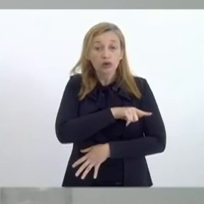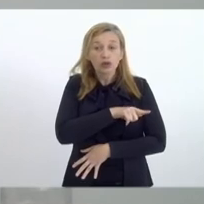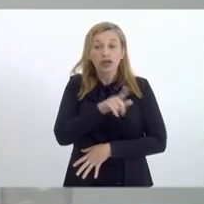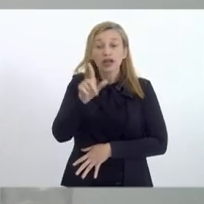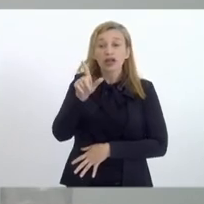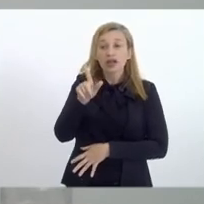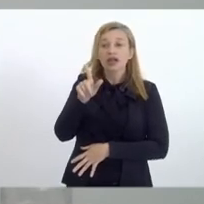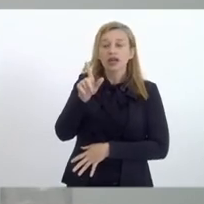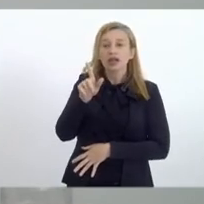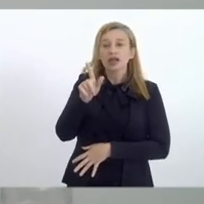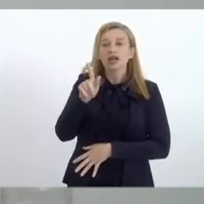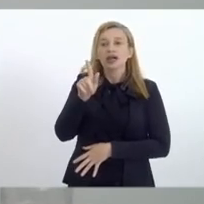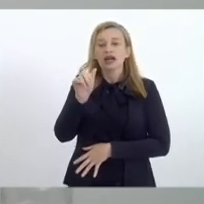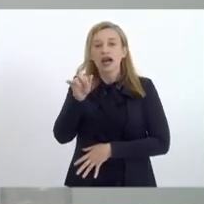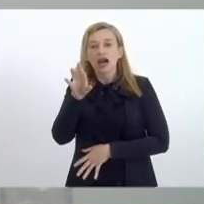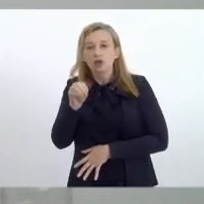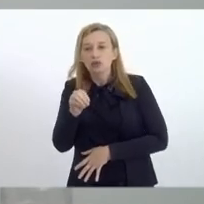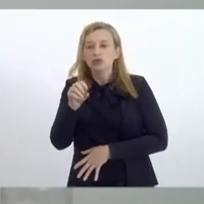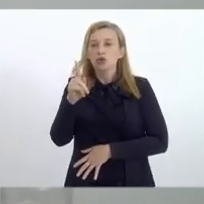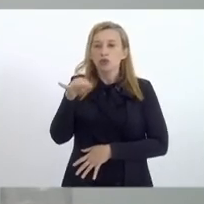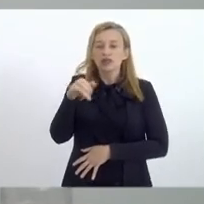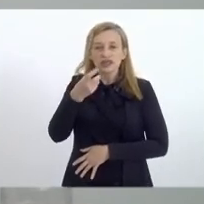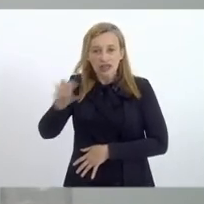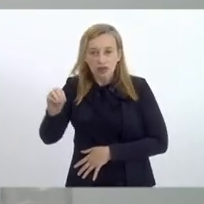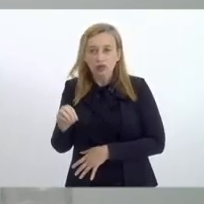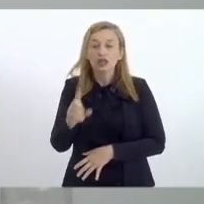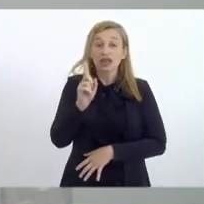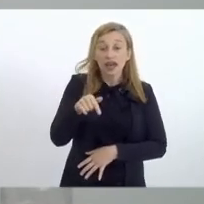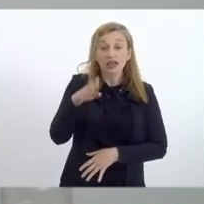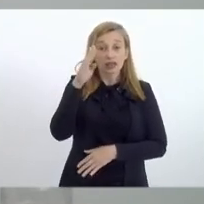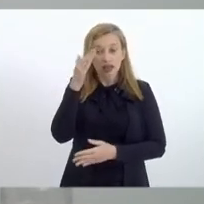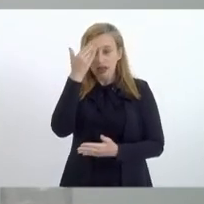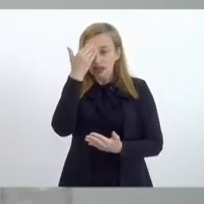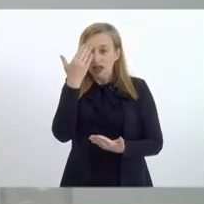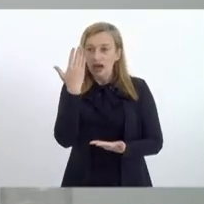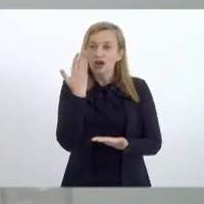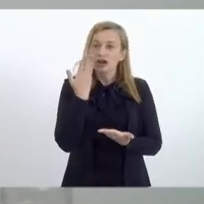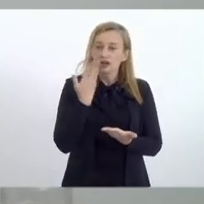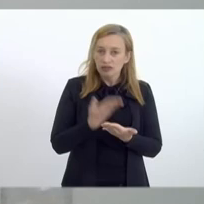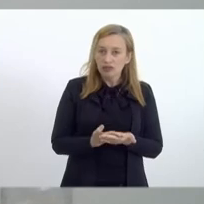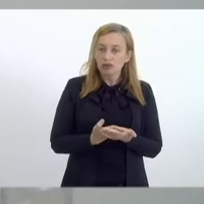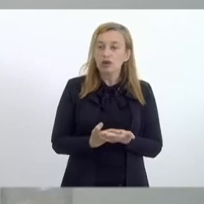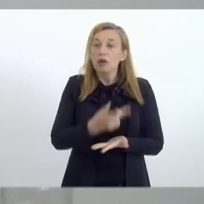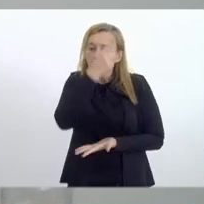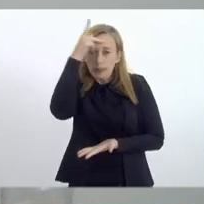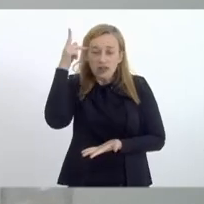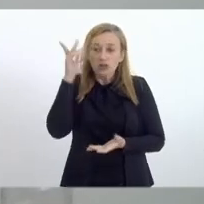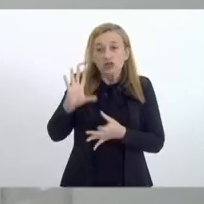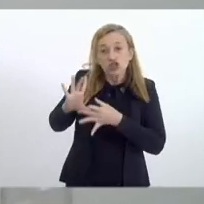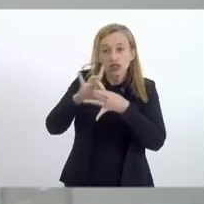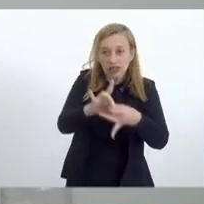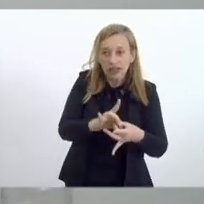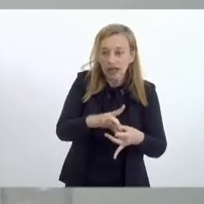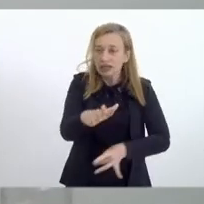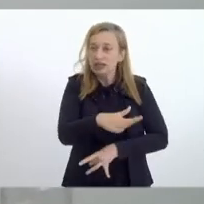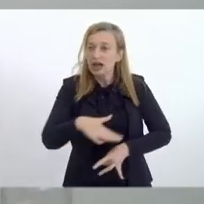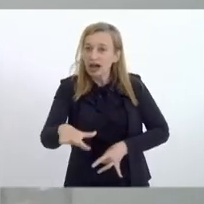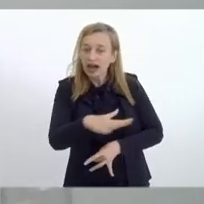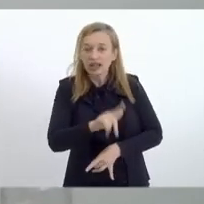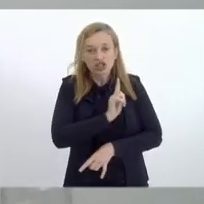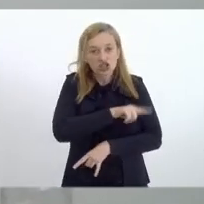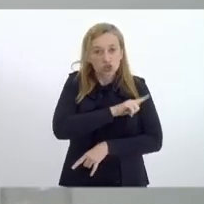comissão, cargo de confiança, porque justamente, como pressupõe a própria palavra, são pessoas ligadas àquele